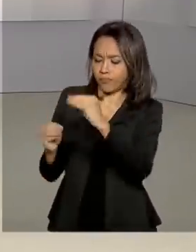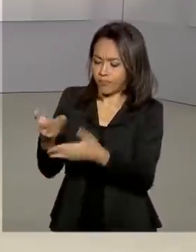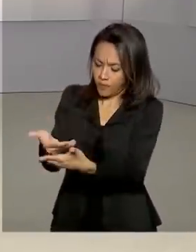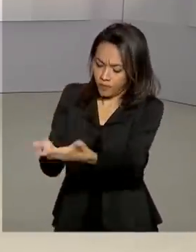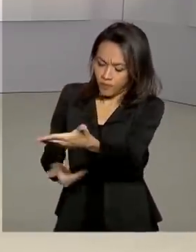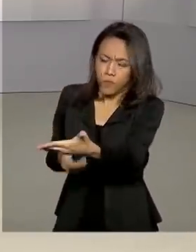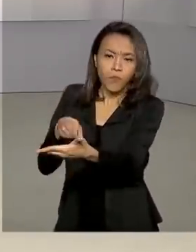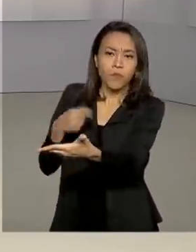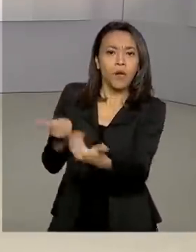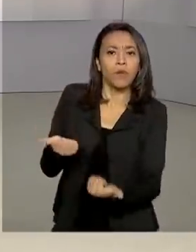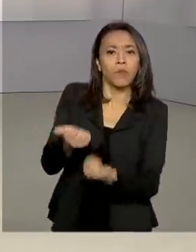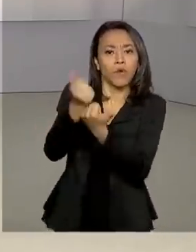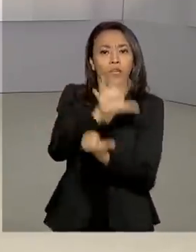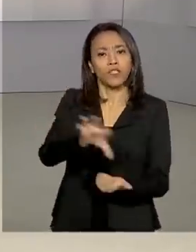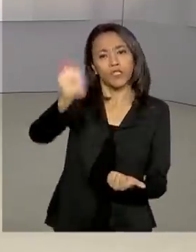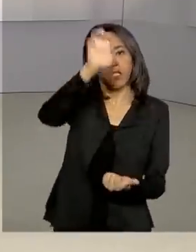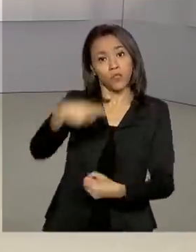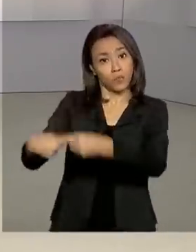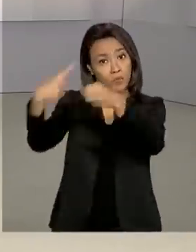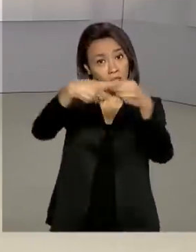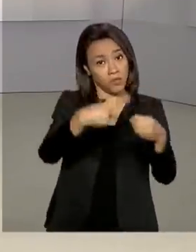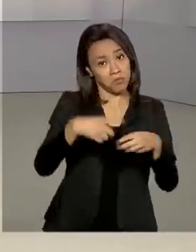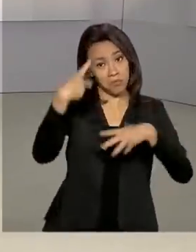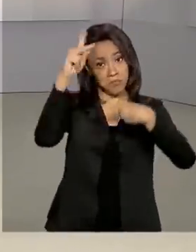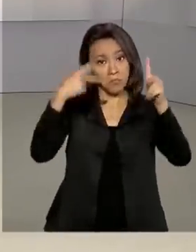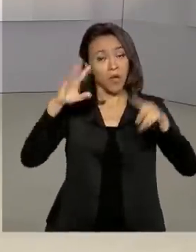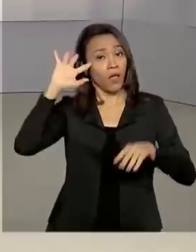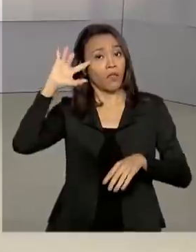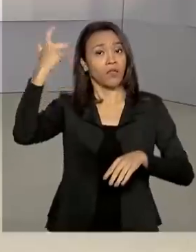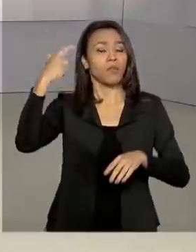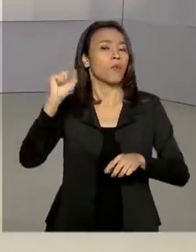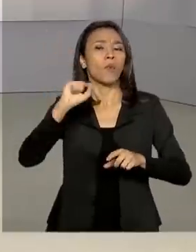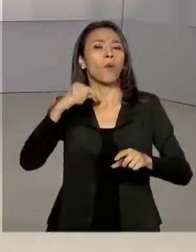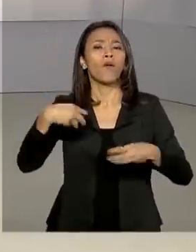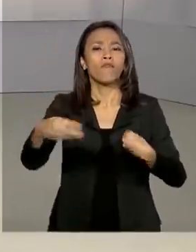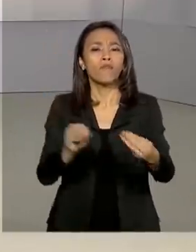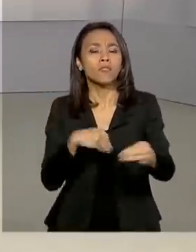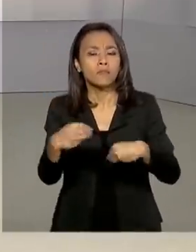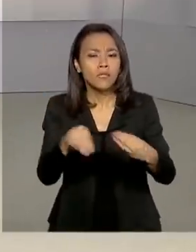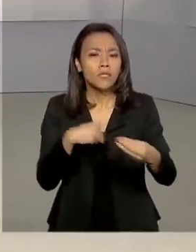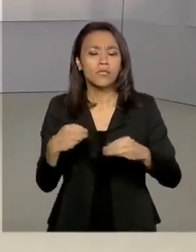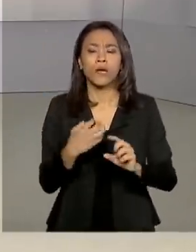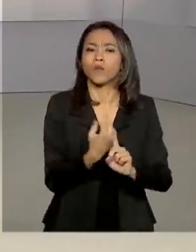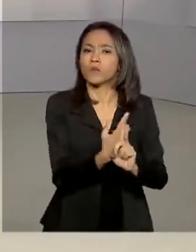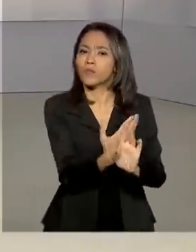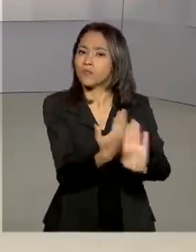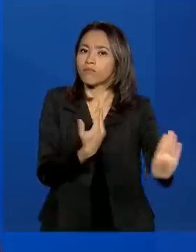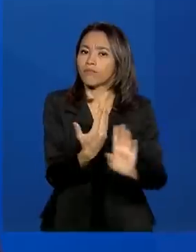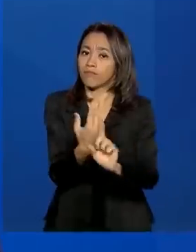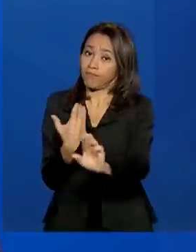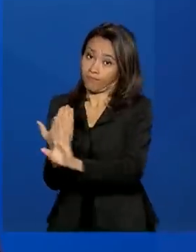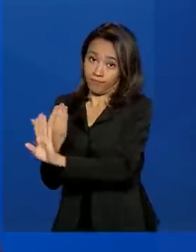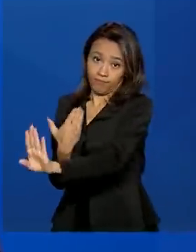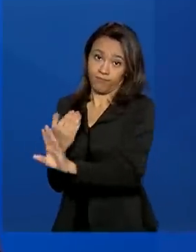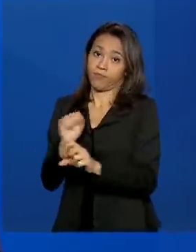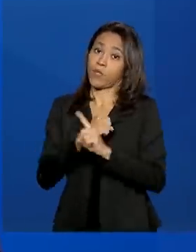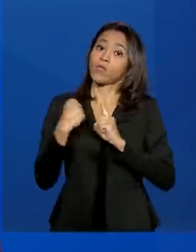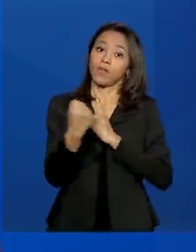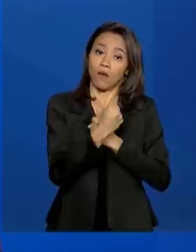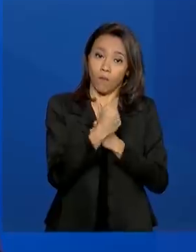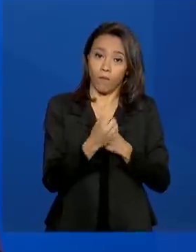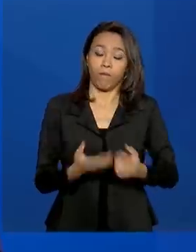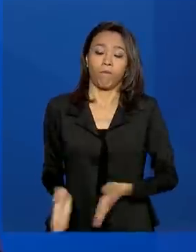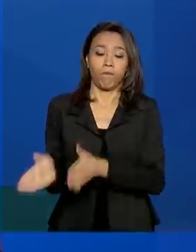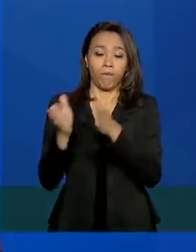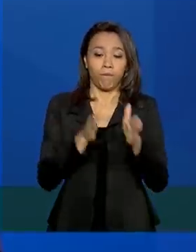estados e municípios a tomarem as decisões para flexibilizar o distanciamento social. O ministro da